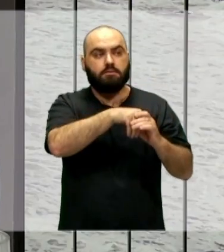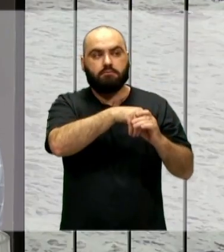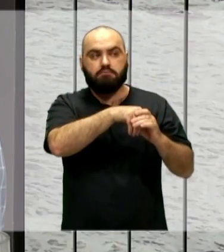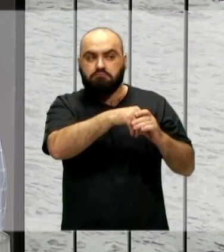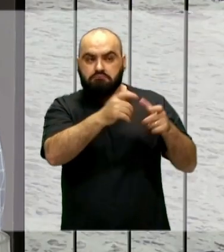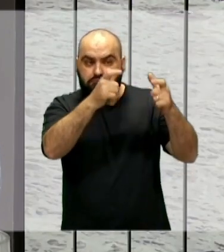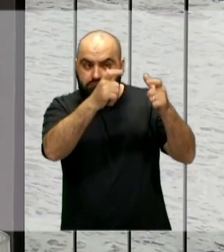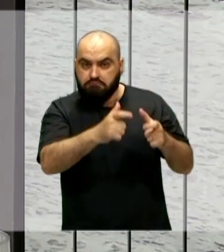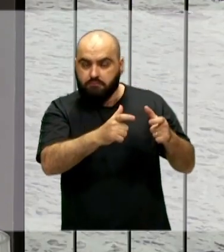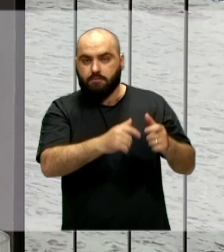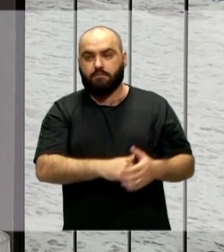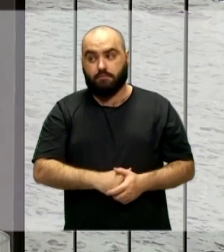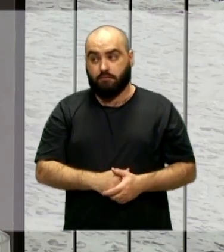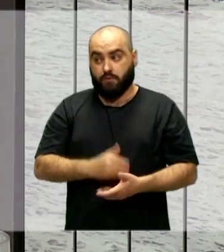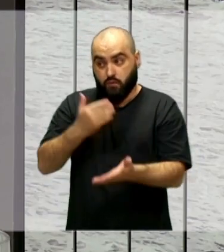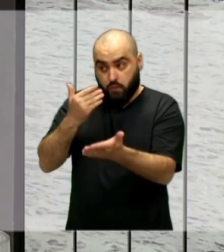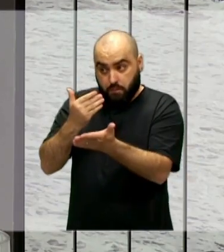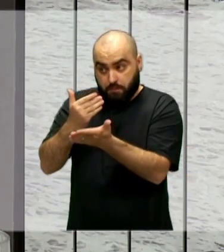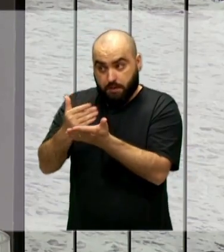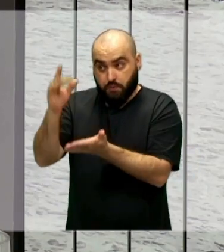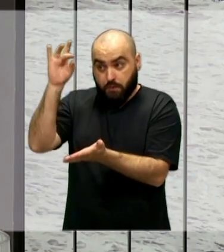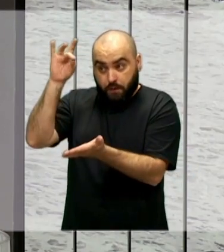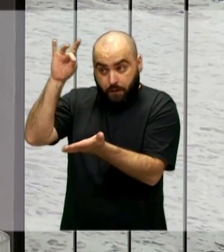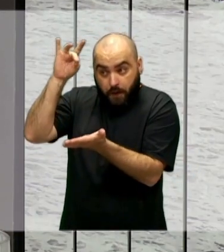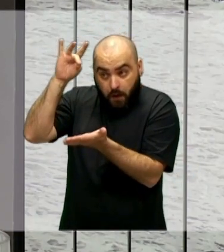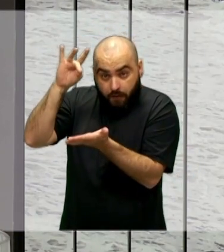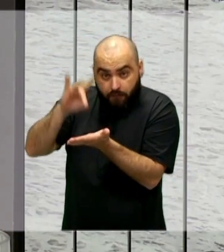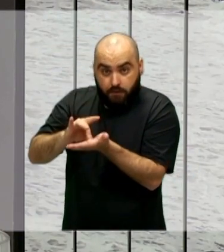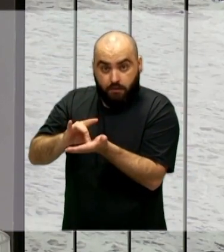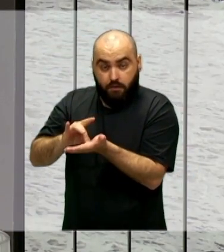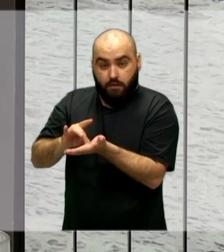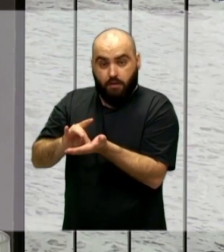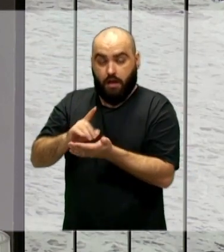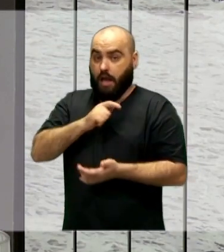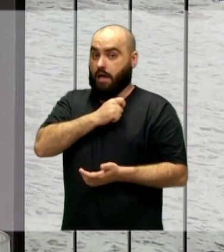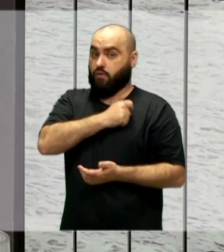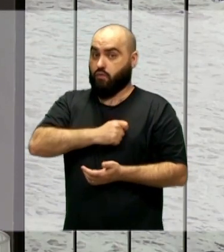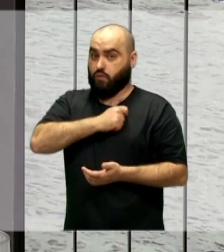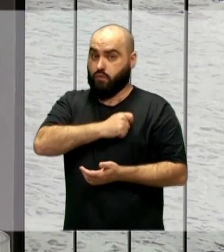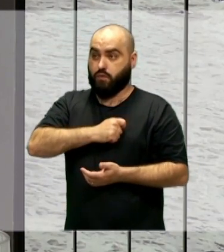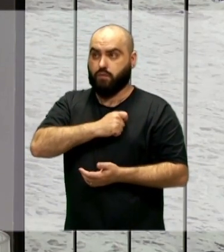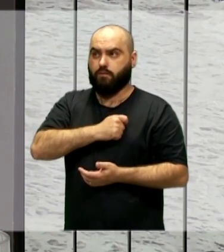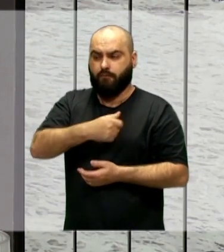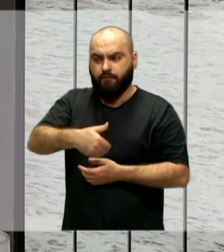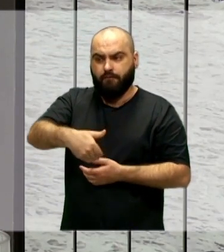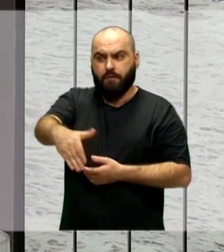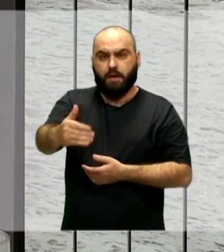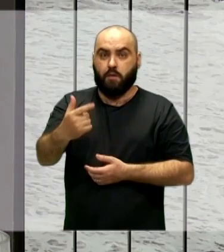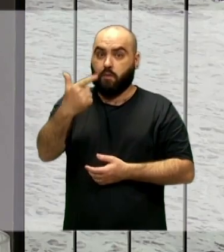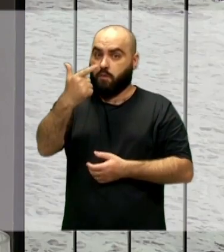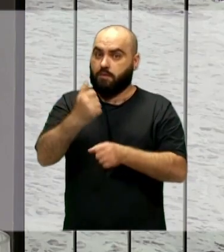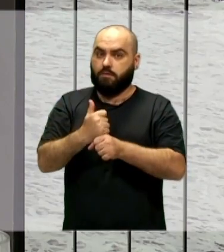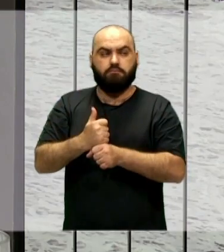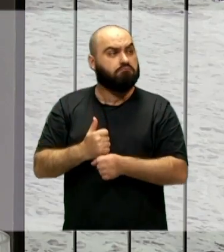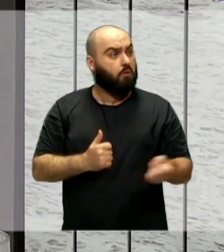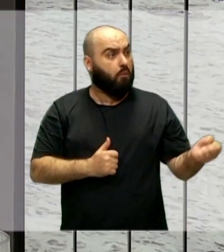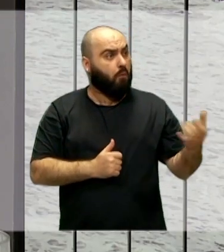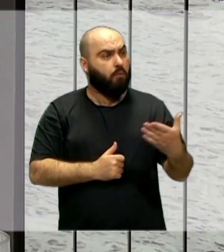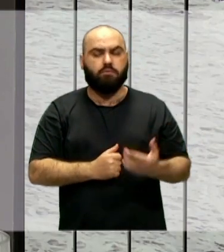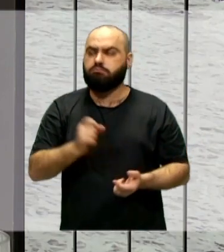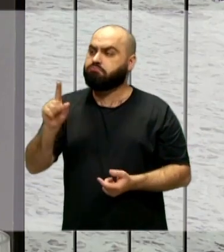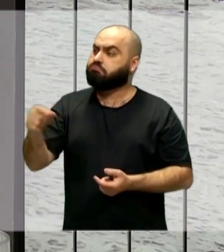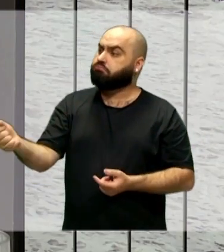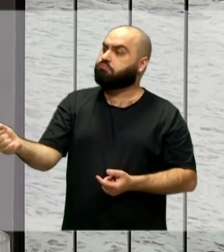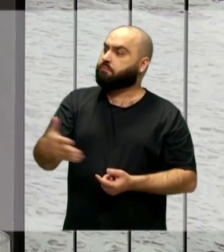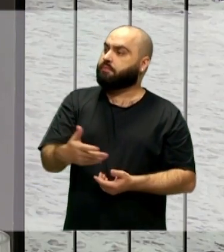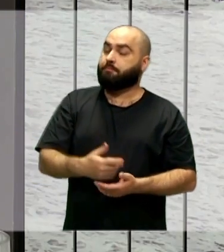Amigo, ele começou oficialmente, agora em agosto vão fazer 2 anos. Porém, é recente. É recente. Porém,